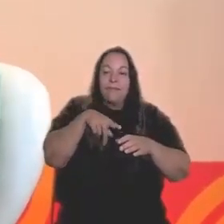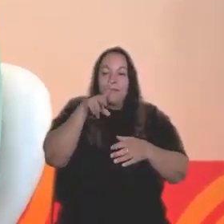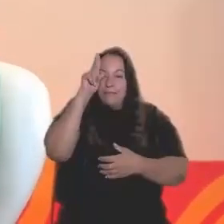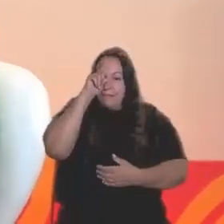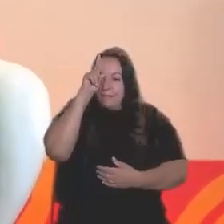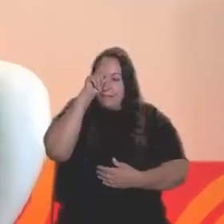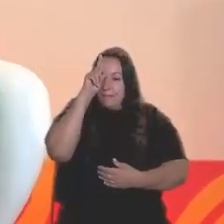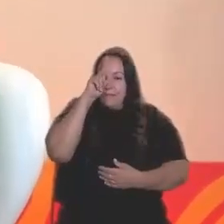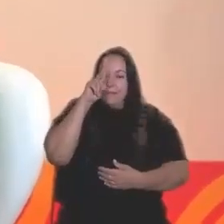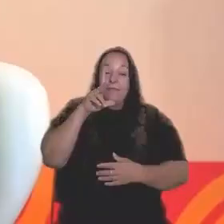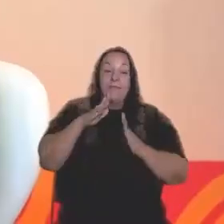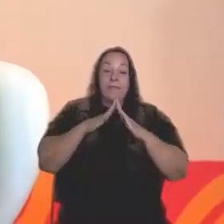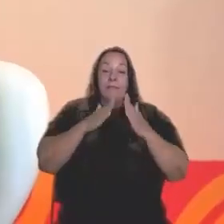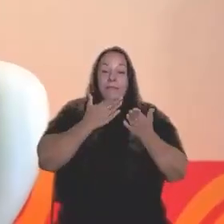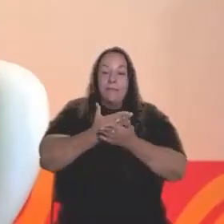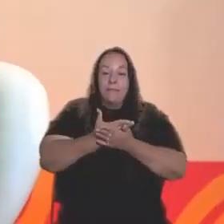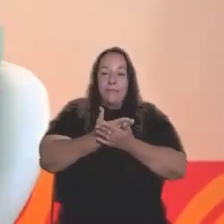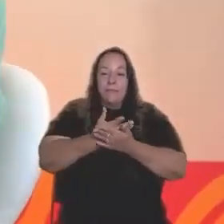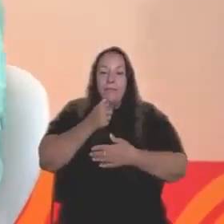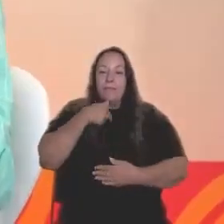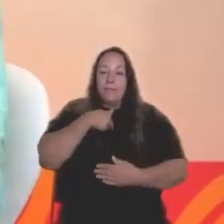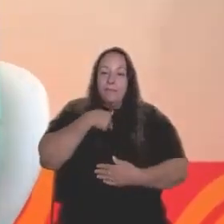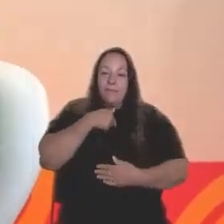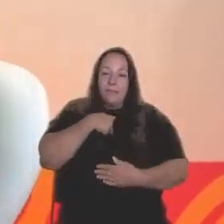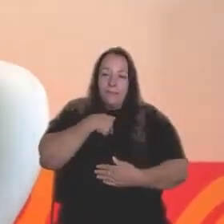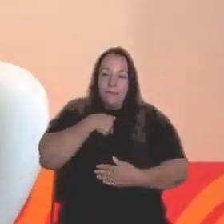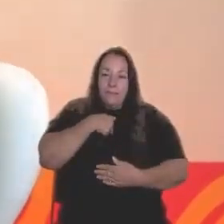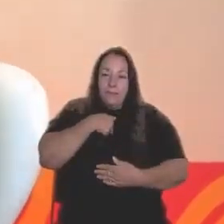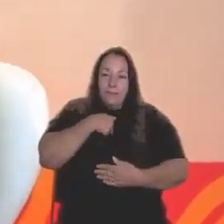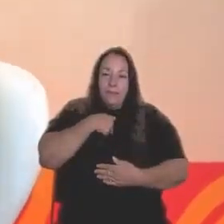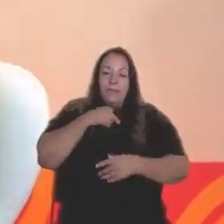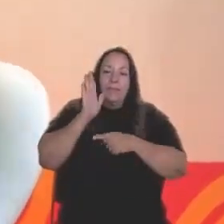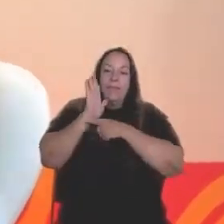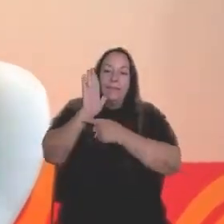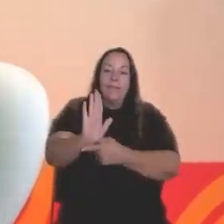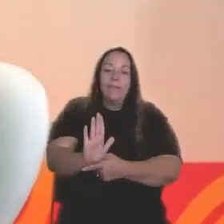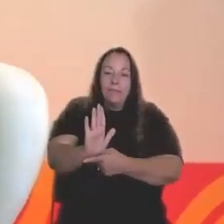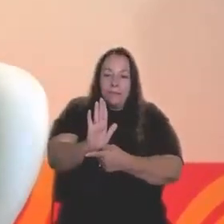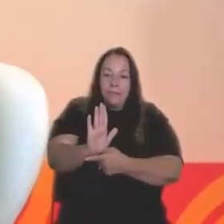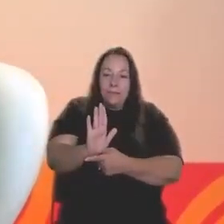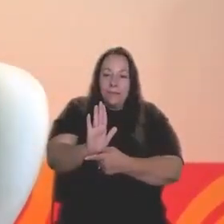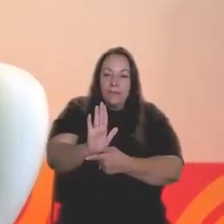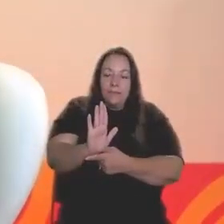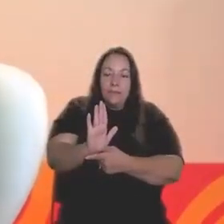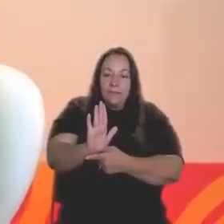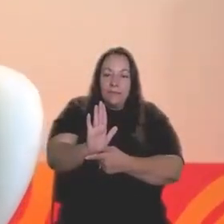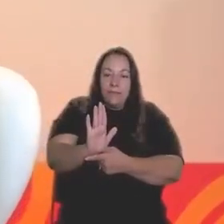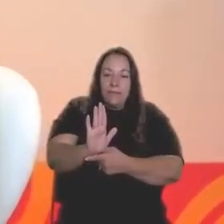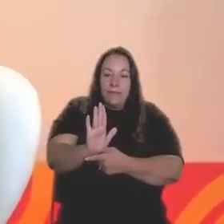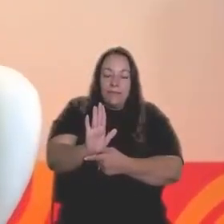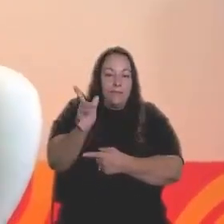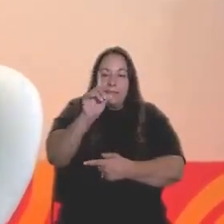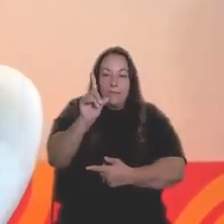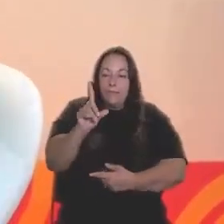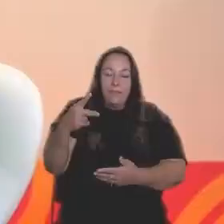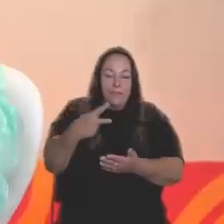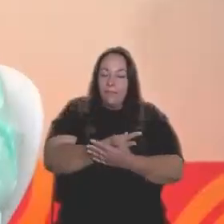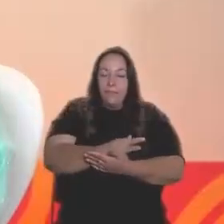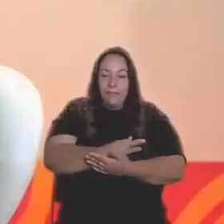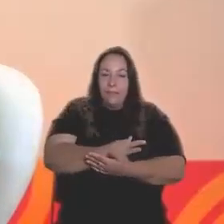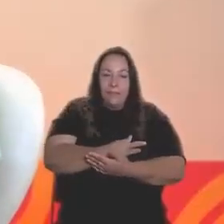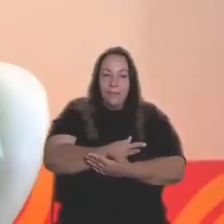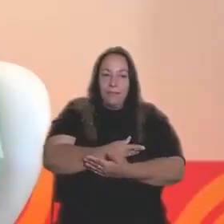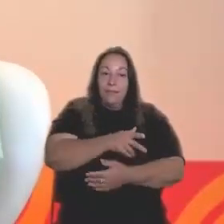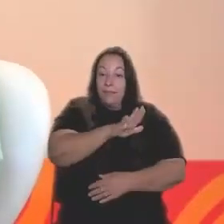legal. Eu gostaria que, nas escolas que eu estudei, tivesse uma árvore que eu ajudei a plantar lá atrás, eu tivesse hoje essa foto. Não aconteceu, né? Mas para